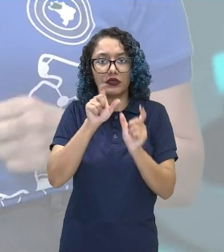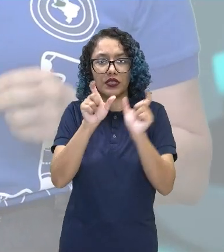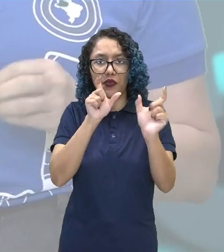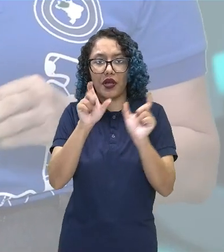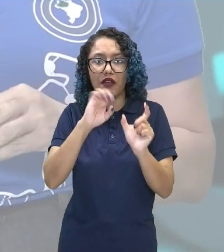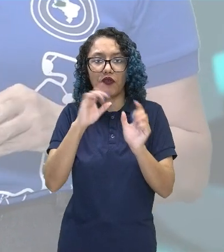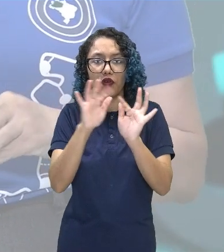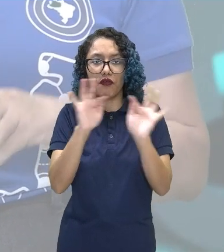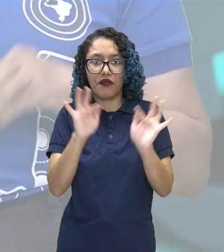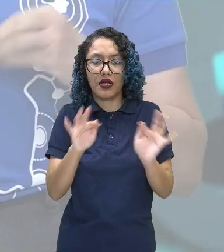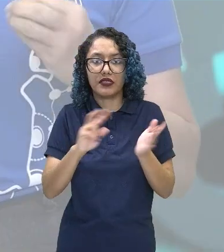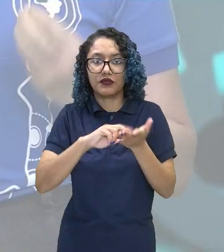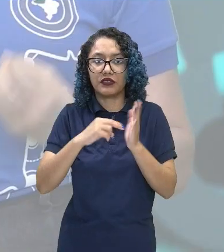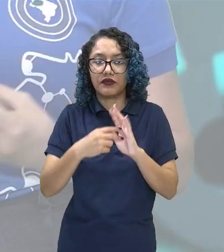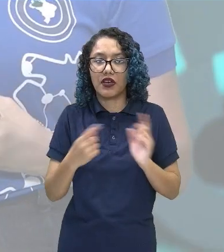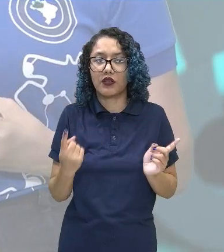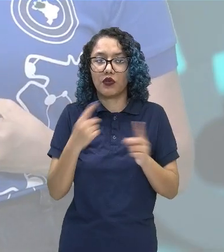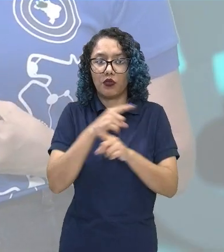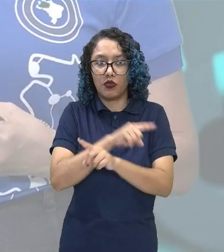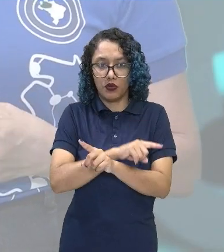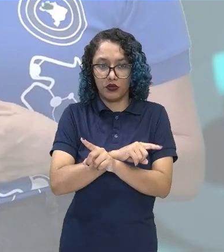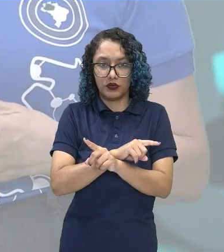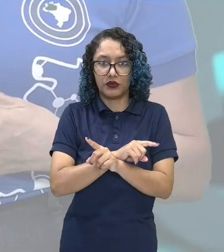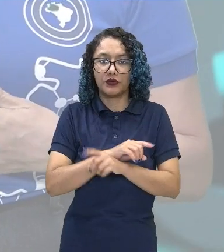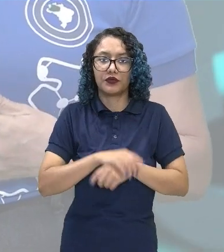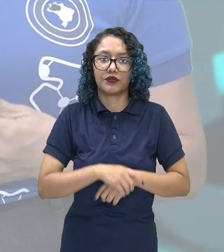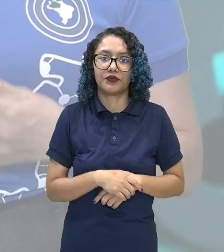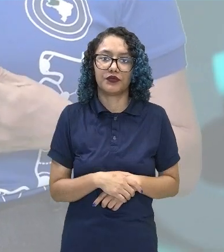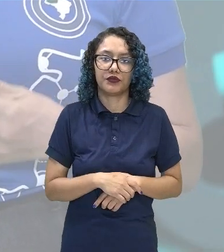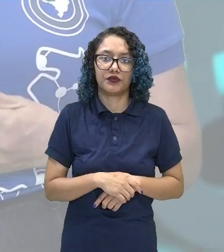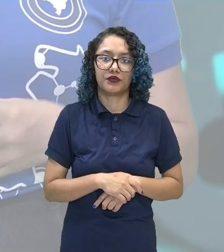expressões com sentidos opostos que